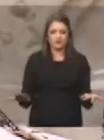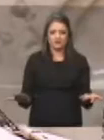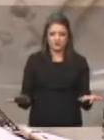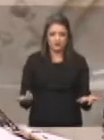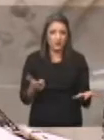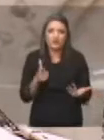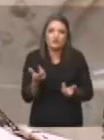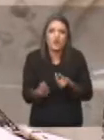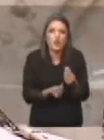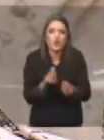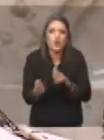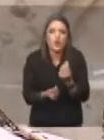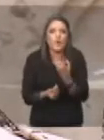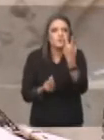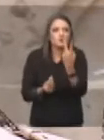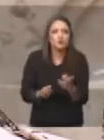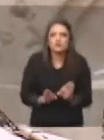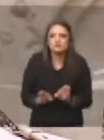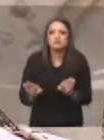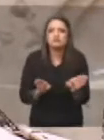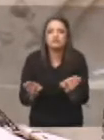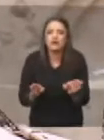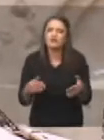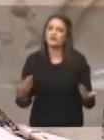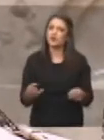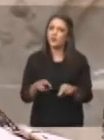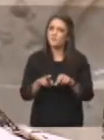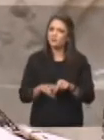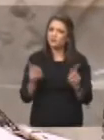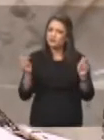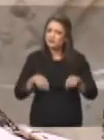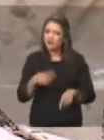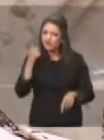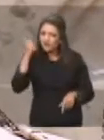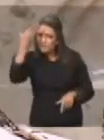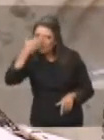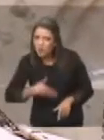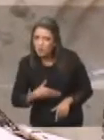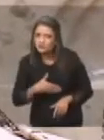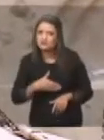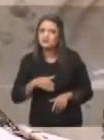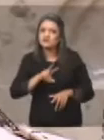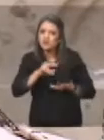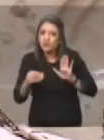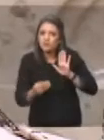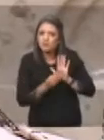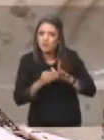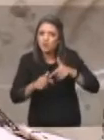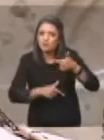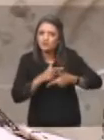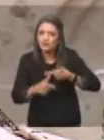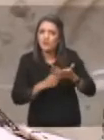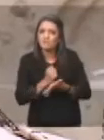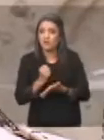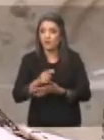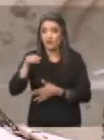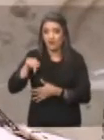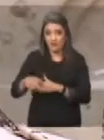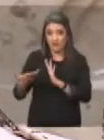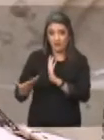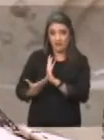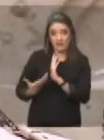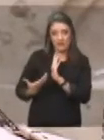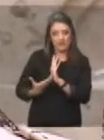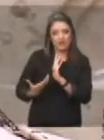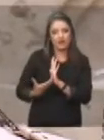exercício simultâneo de 2 cargos indica que a nomeação deles dois, José Francisco e de Marcelo, junto à Câmara dos Deputados,